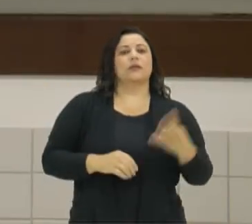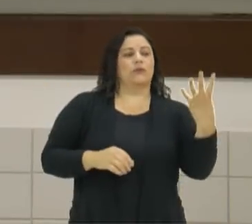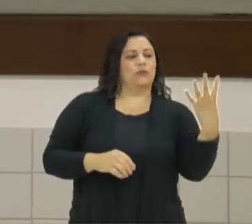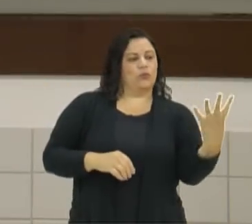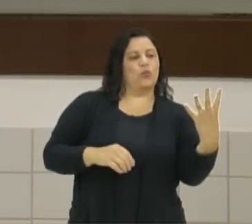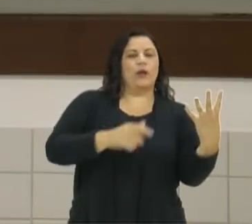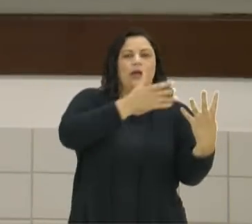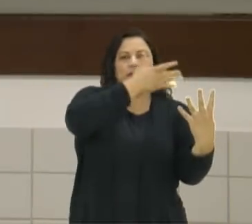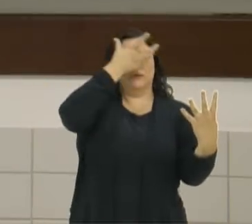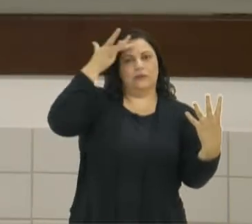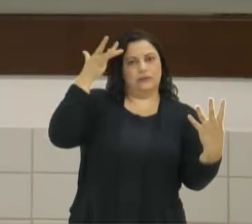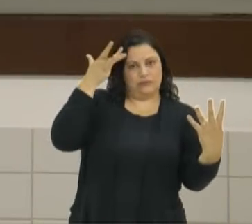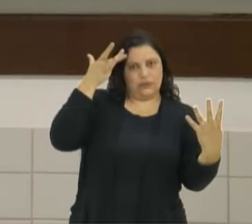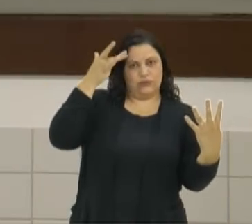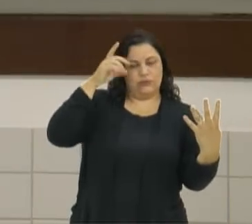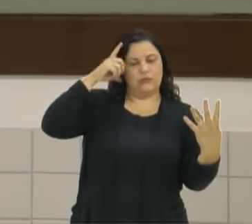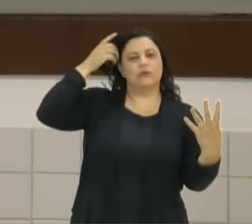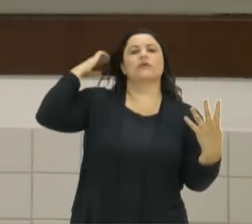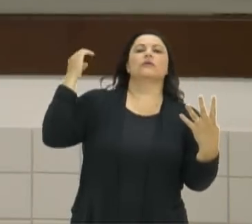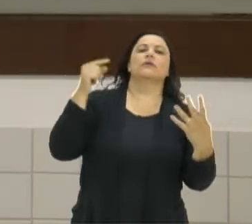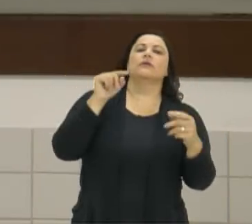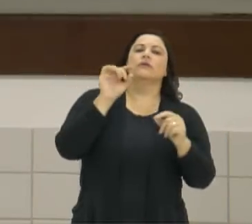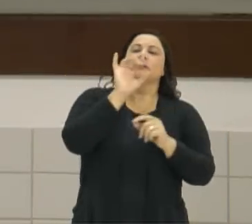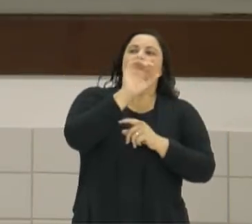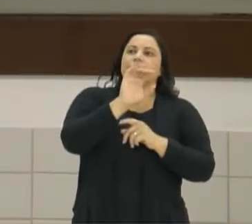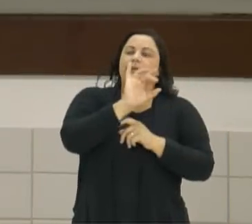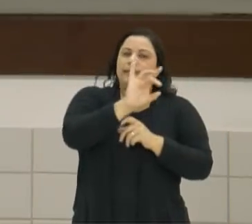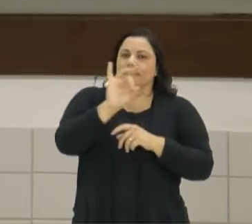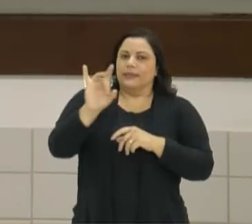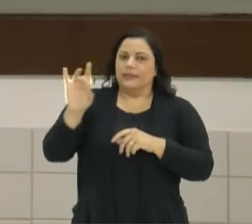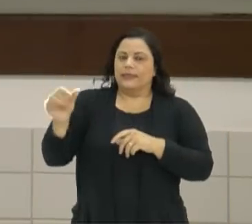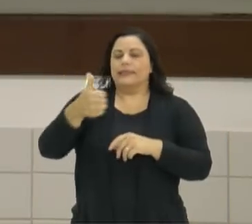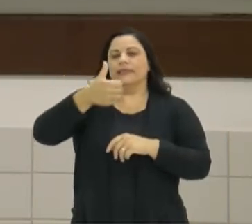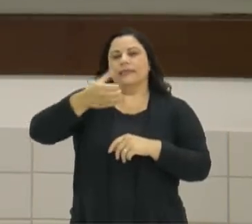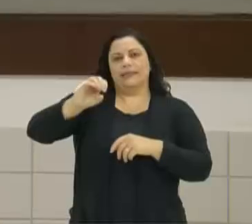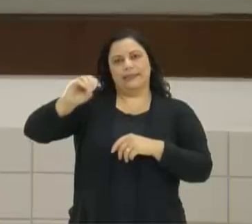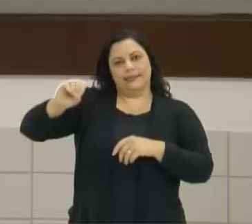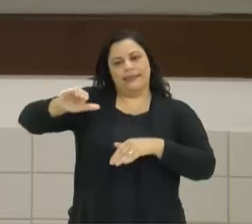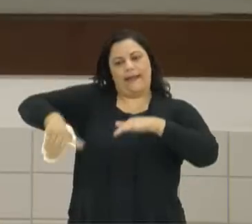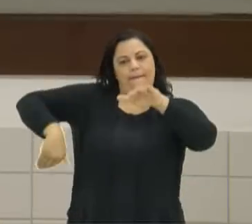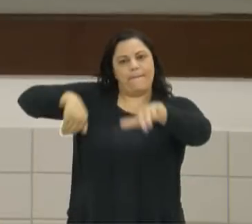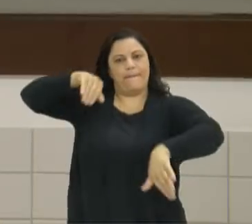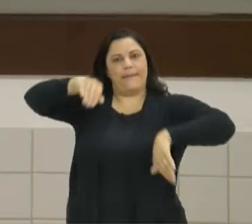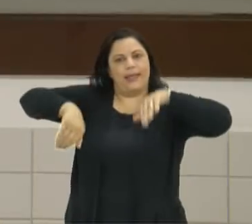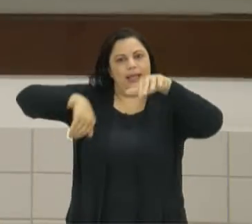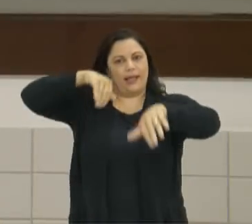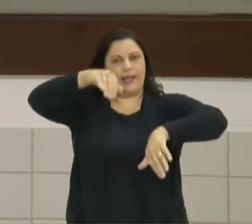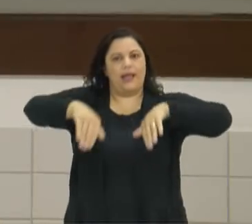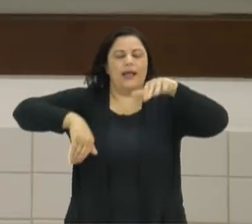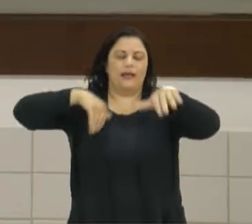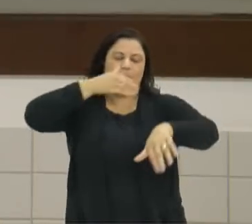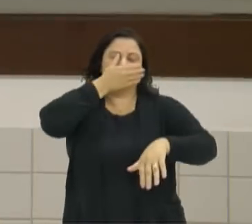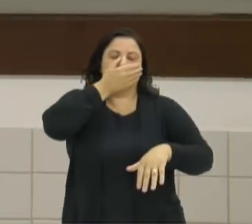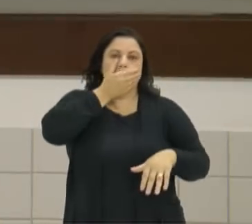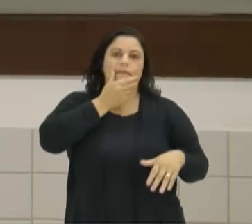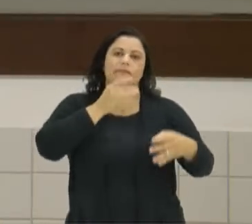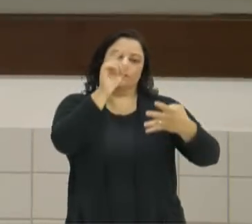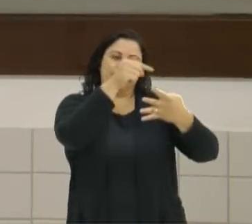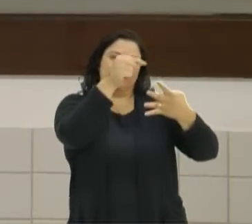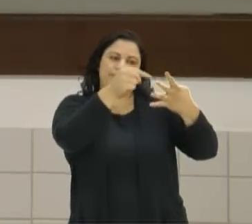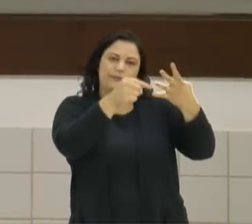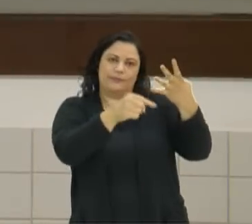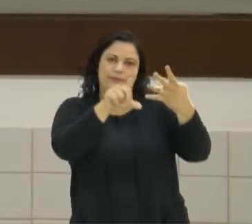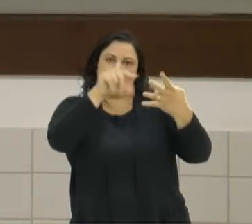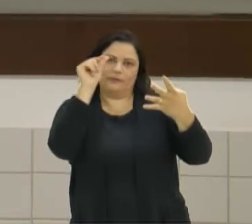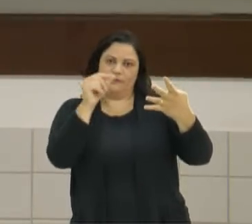4 atletas, cada atleta vai nadar 100 metros e cada atleta vai nadar um estilo,